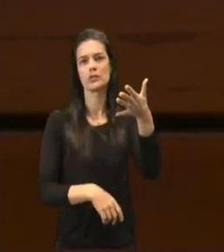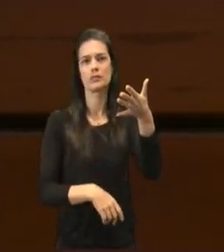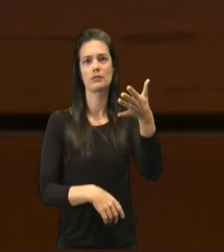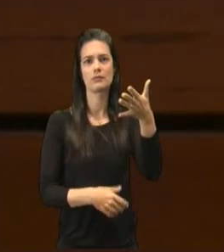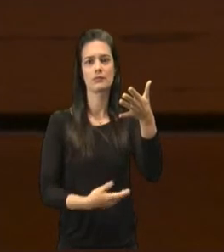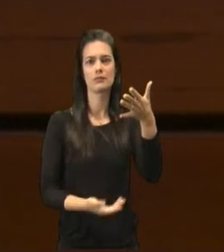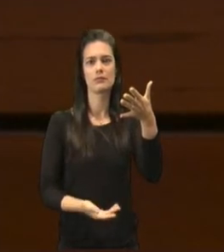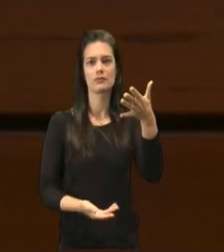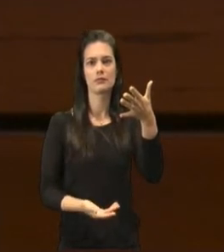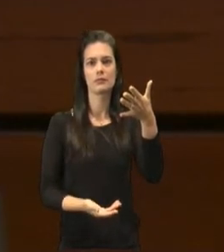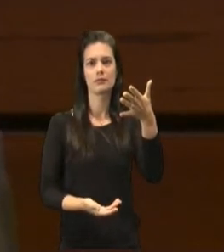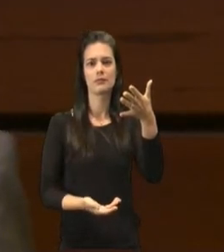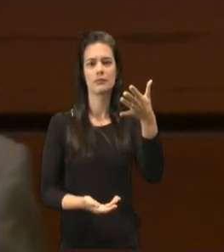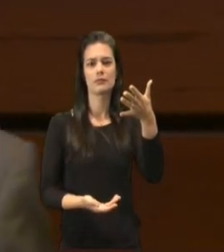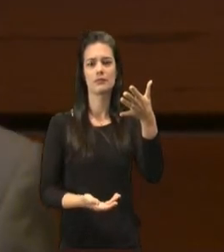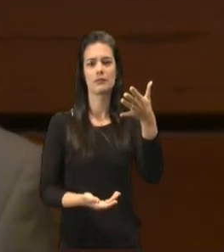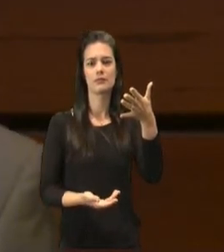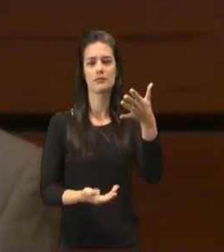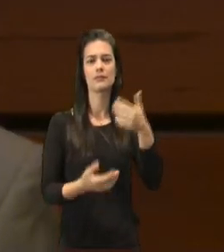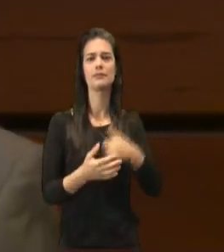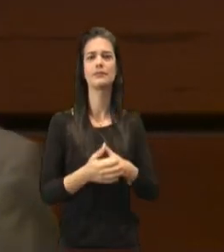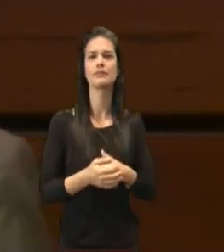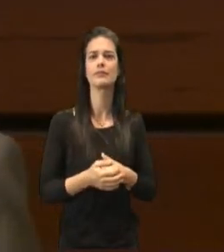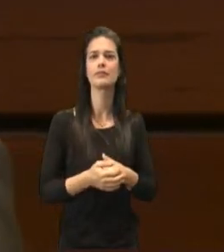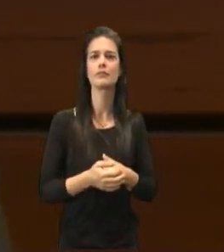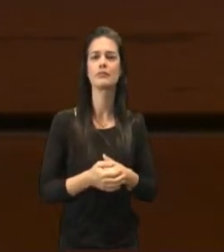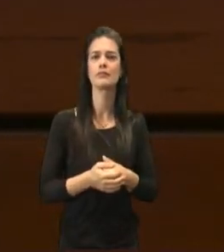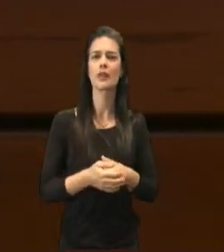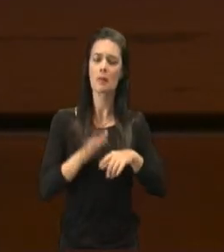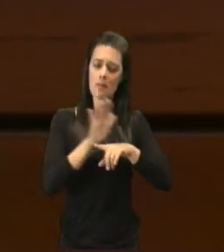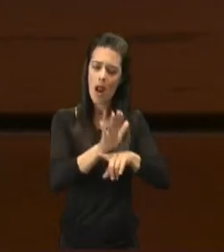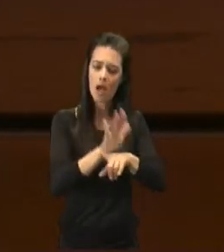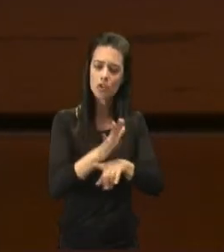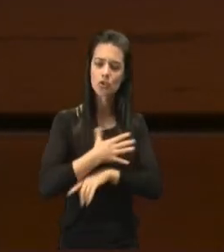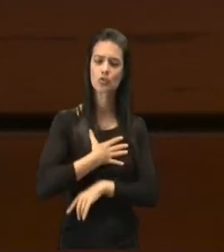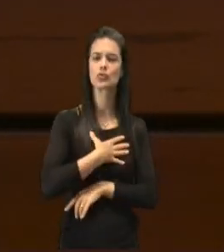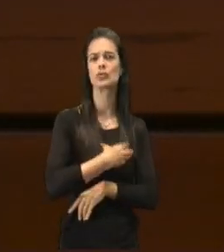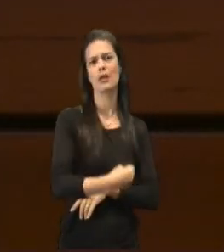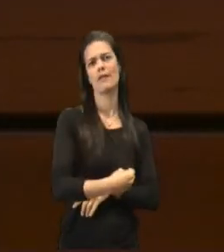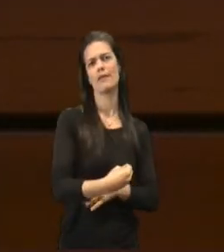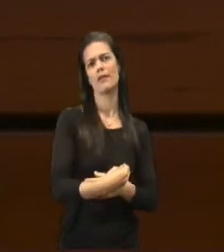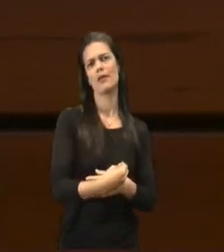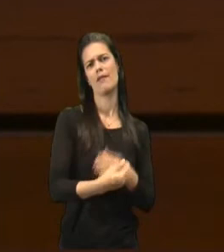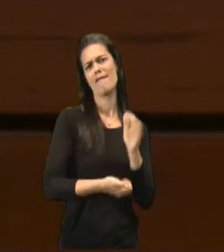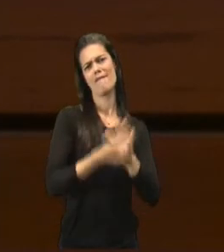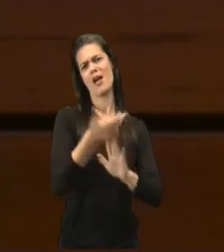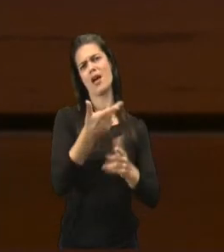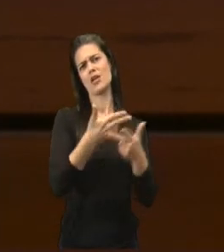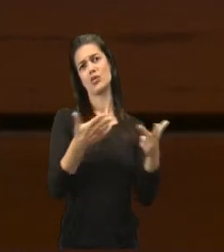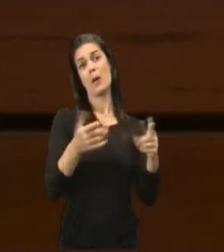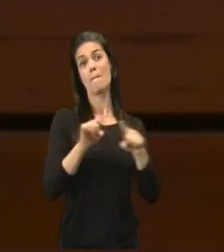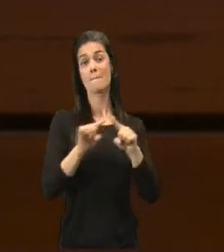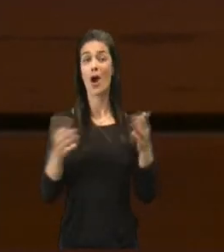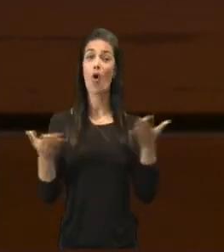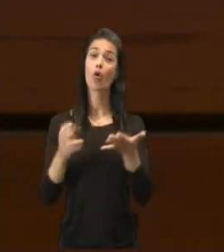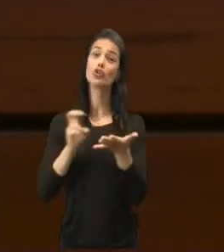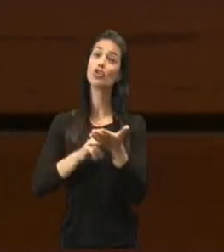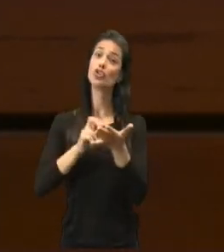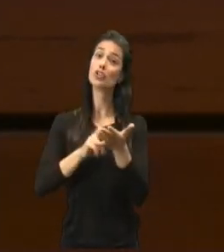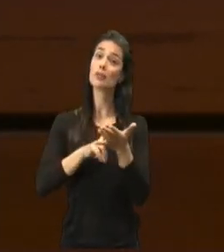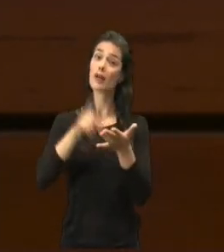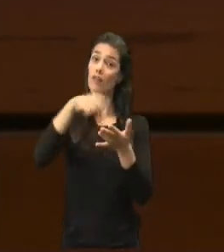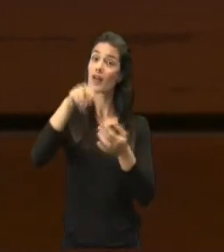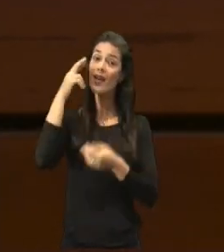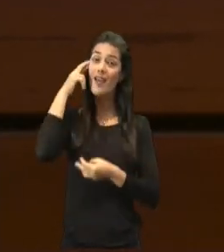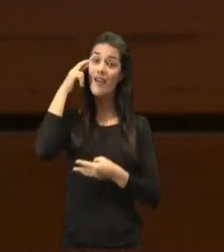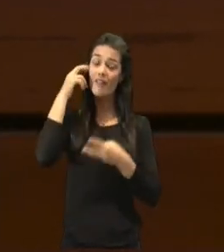possíveis e úteis que nós poderíamos fazer com os nossos filhos ou pelos nossos filhos. Mas nesta manhã eu gostaria que você